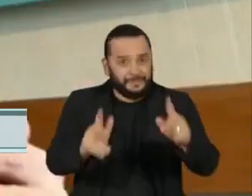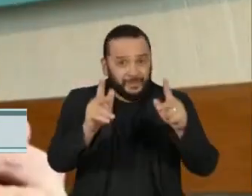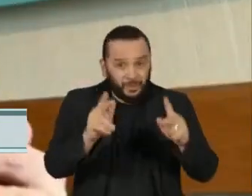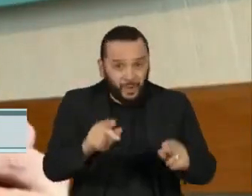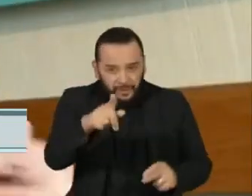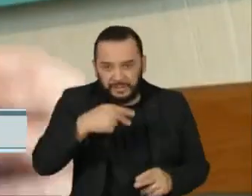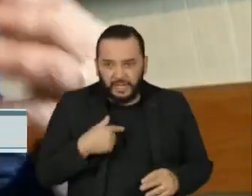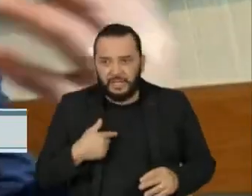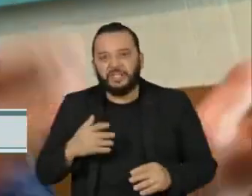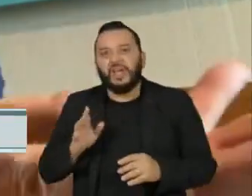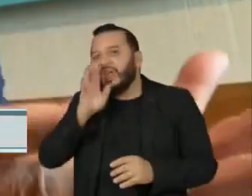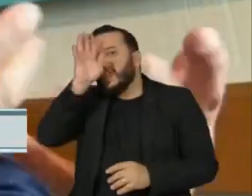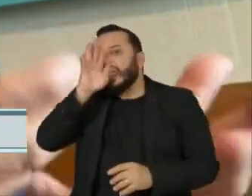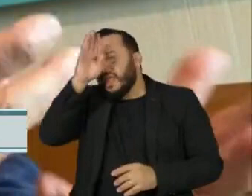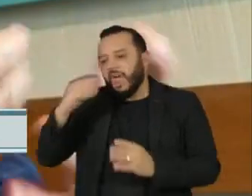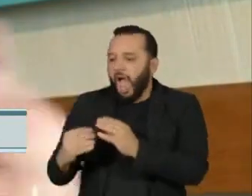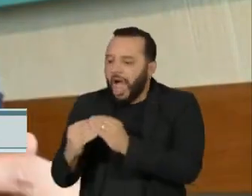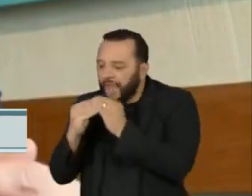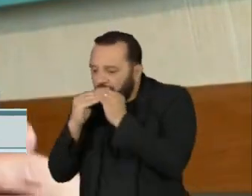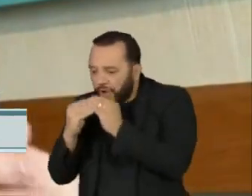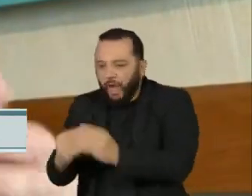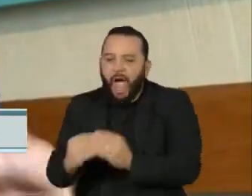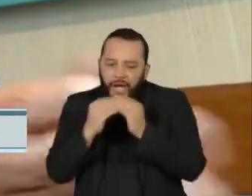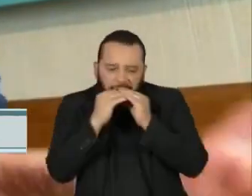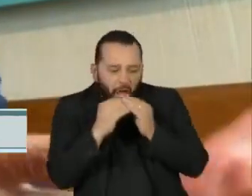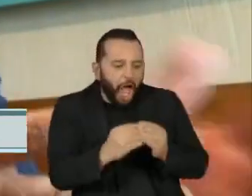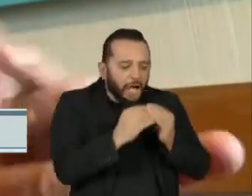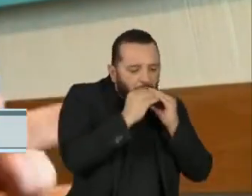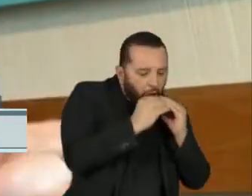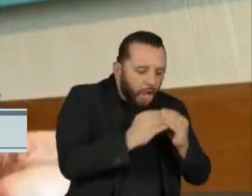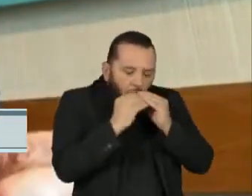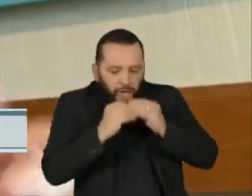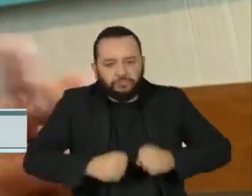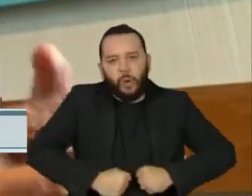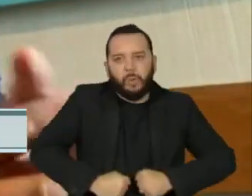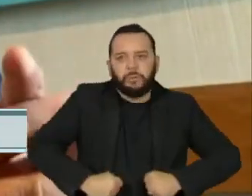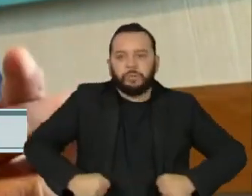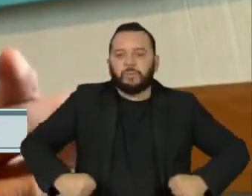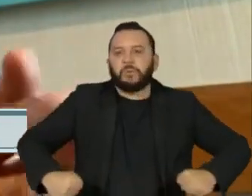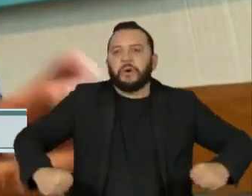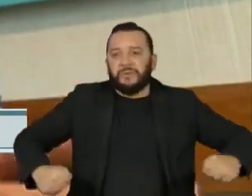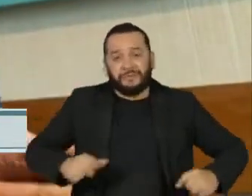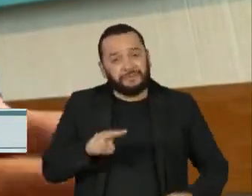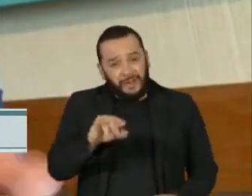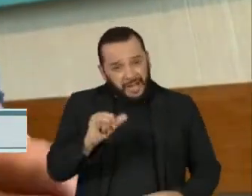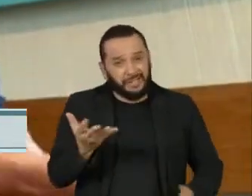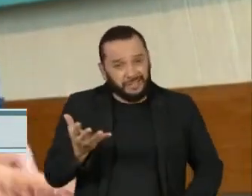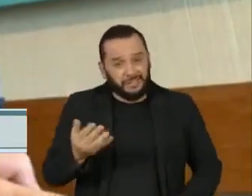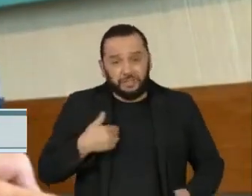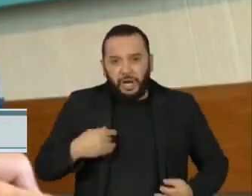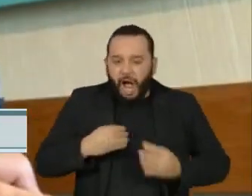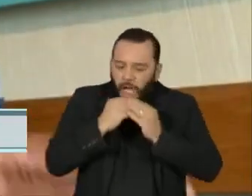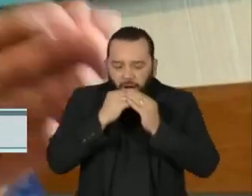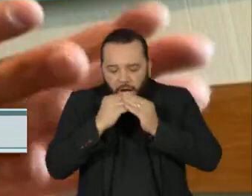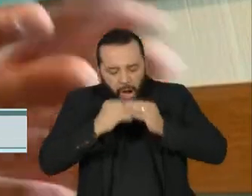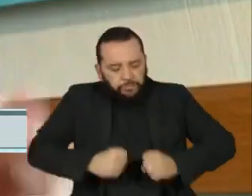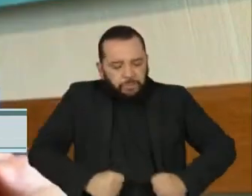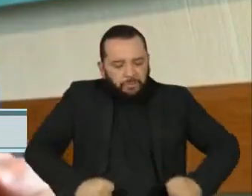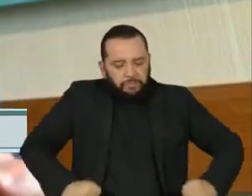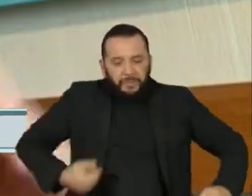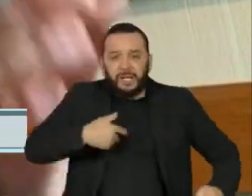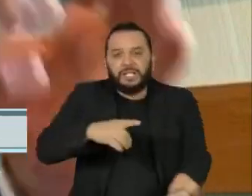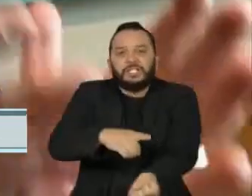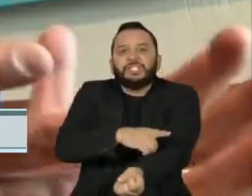mal, com alimentos muito calóricos, o indivíduo vai ganhar peso. E ao ganhar peso, as portas do diabetes